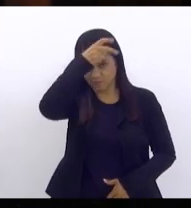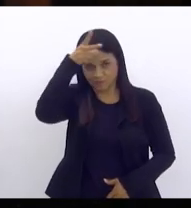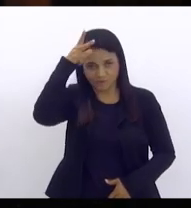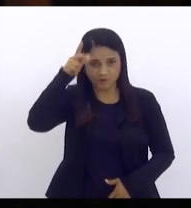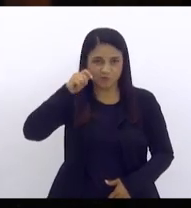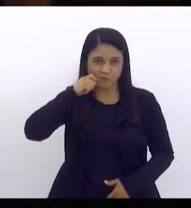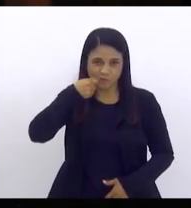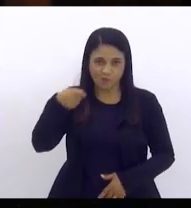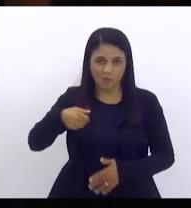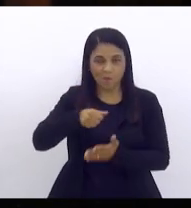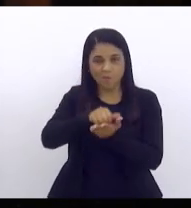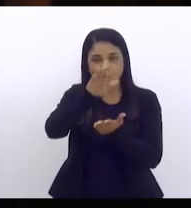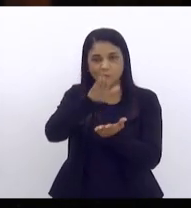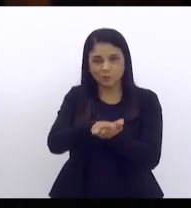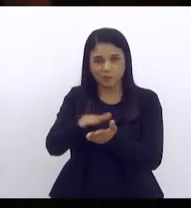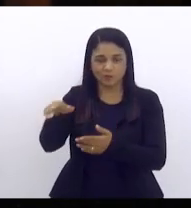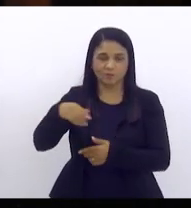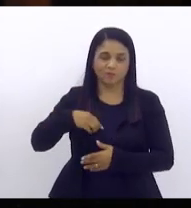né,